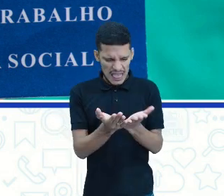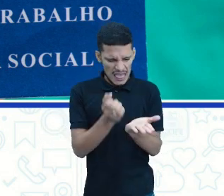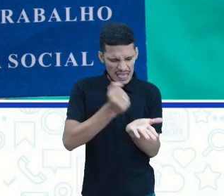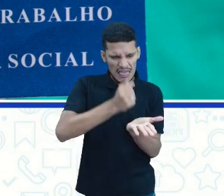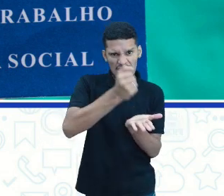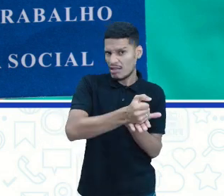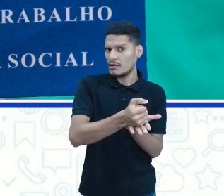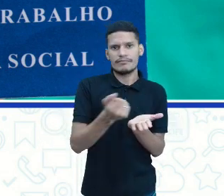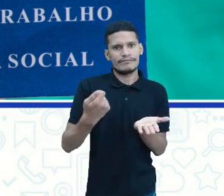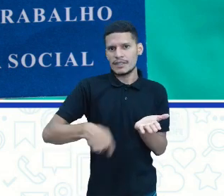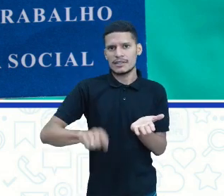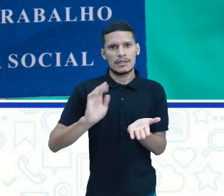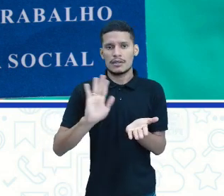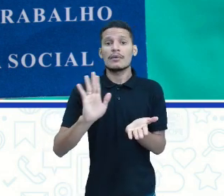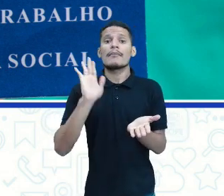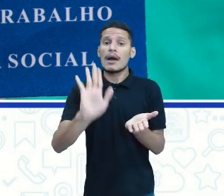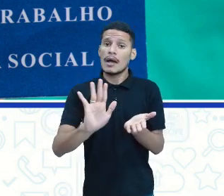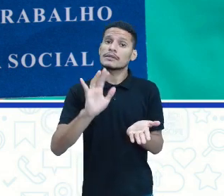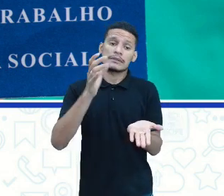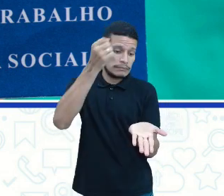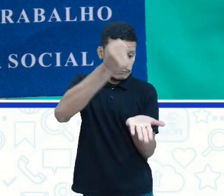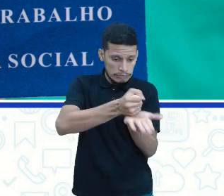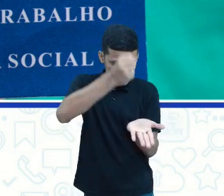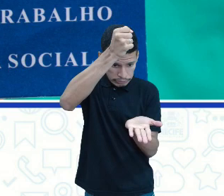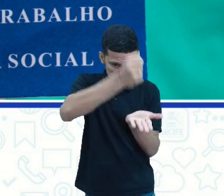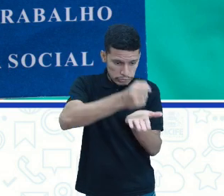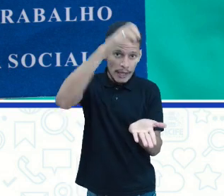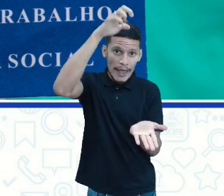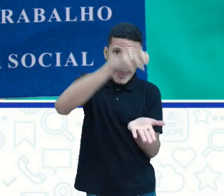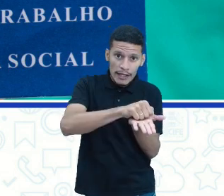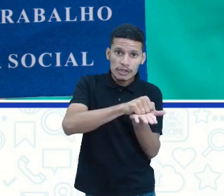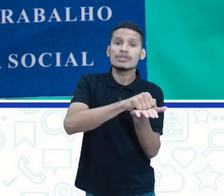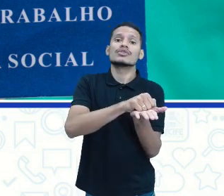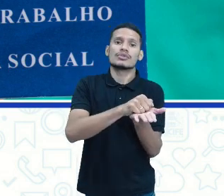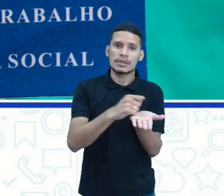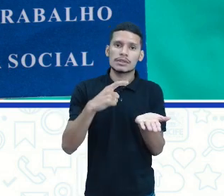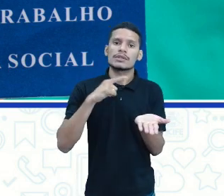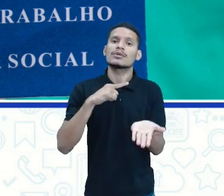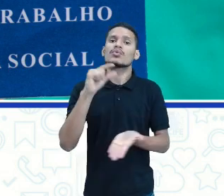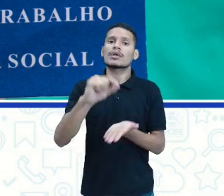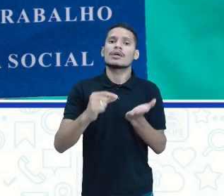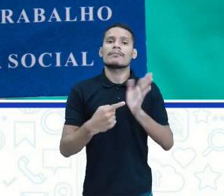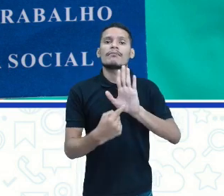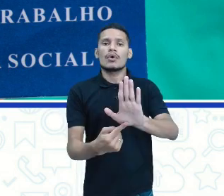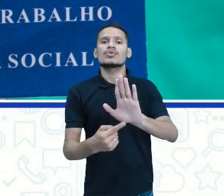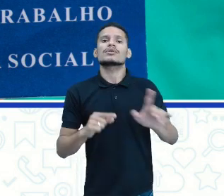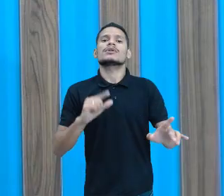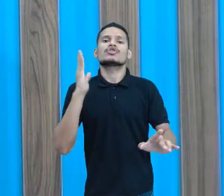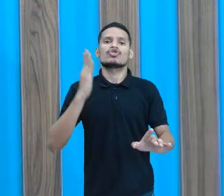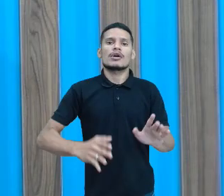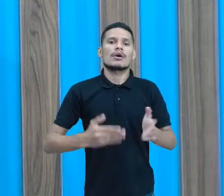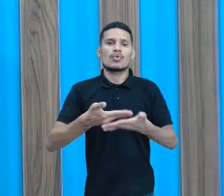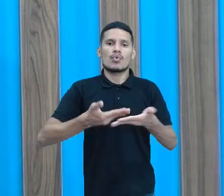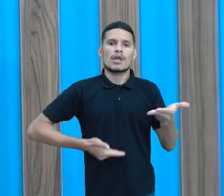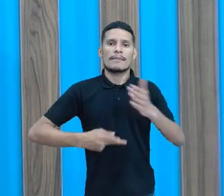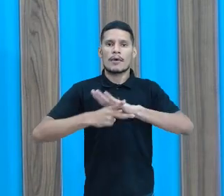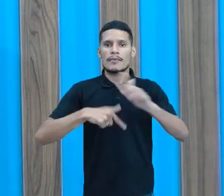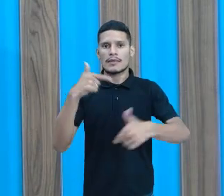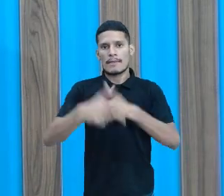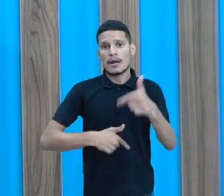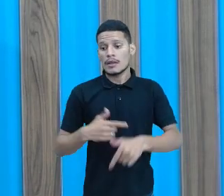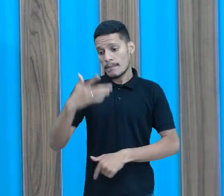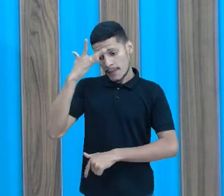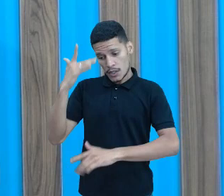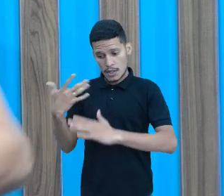mas é através do registro na carteira de trabalho que se formaliza um contrato de trabalho entre o empregador e